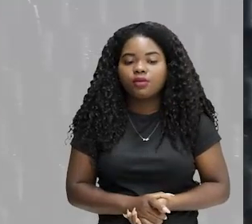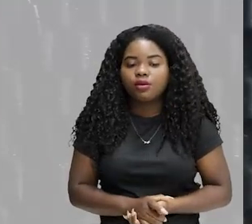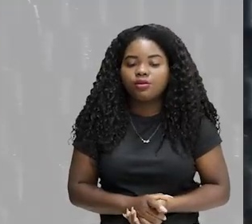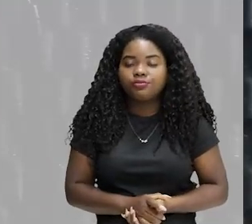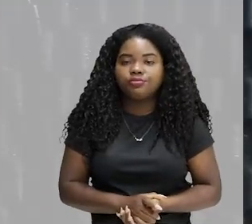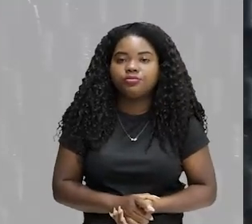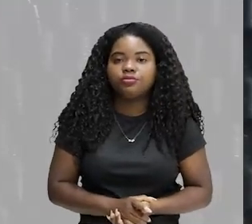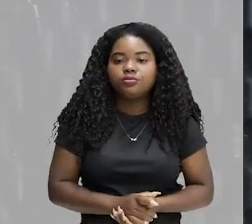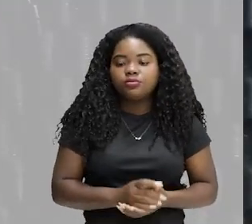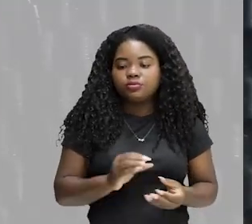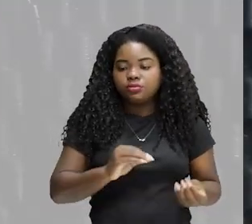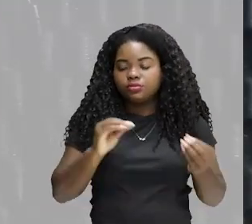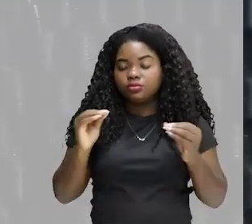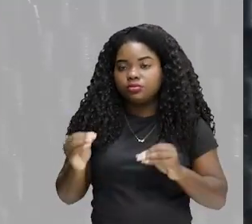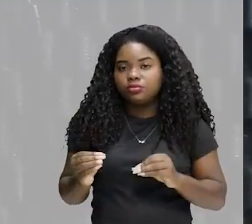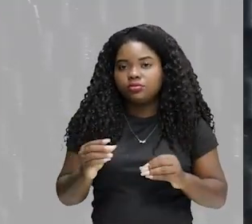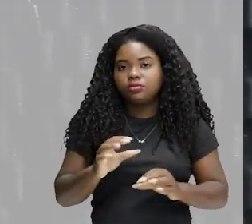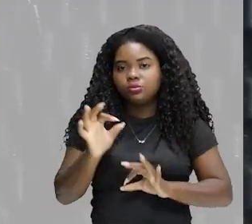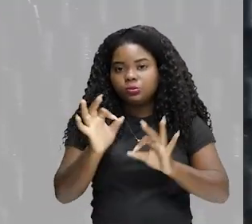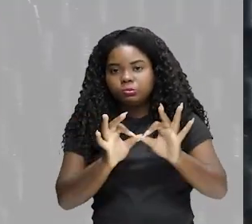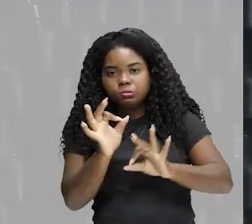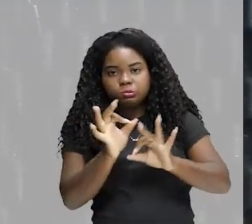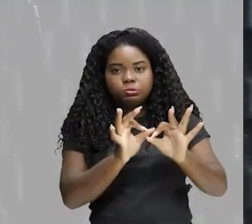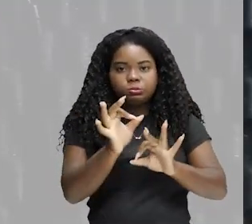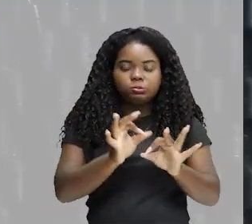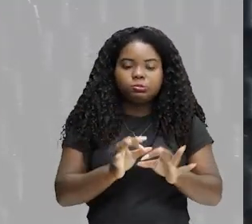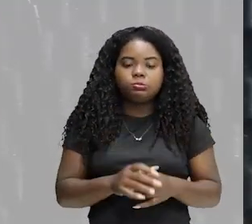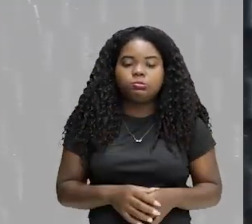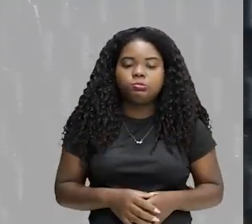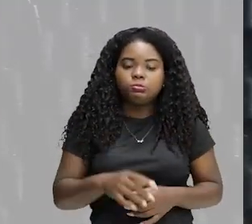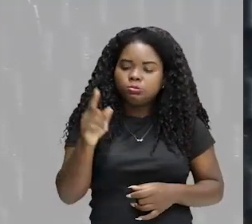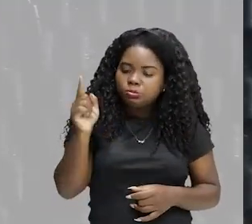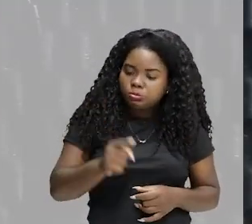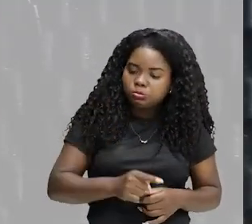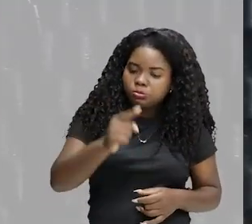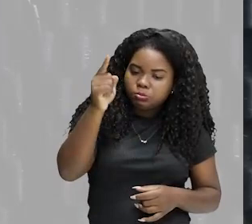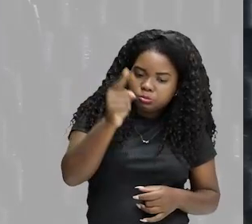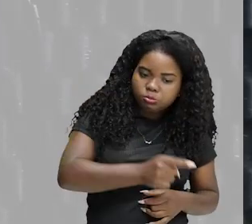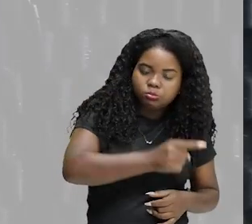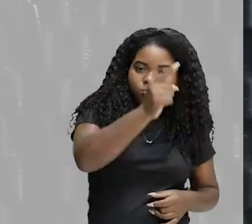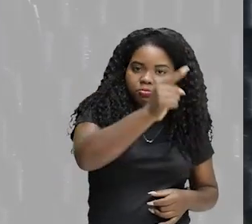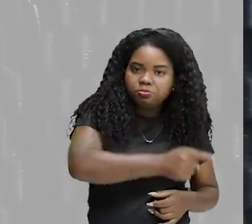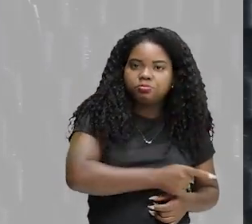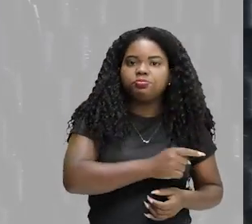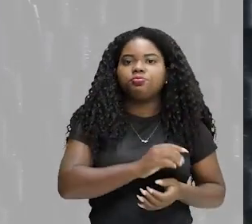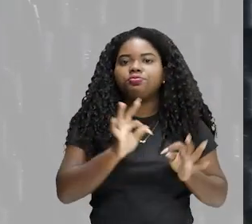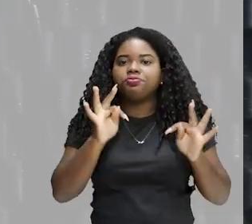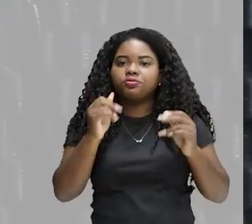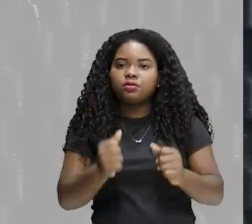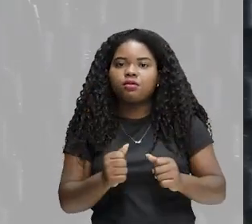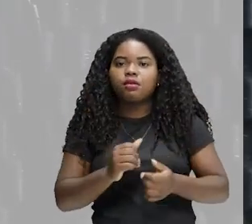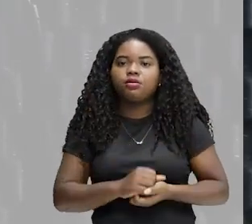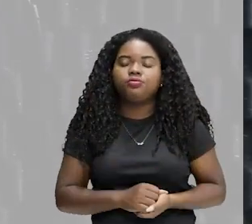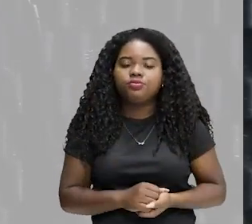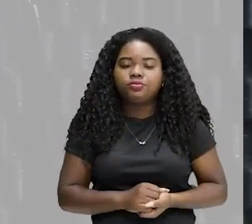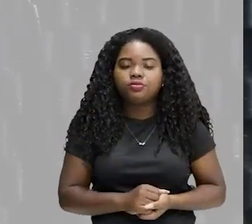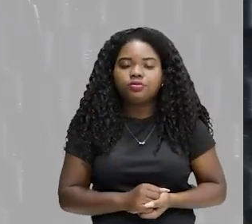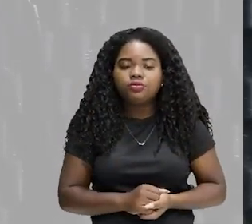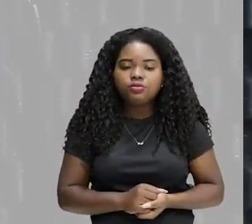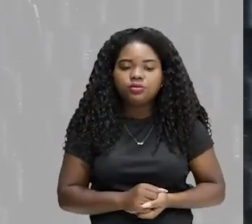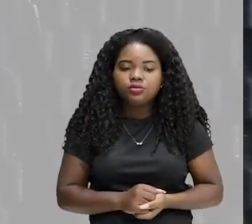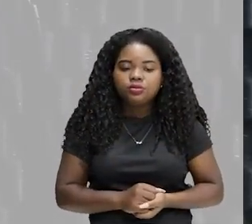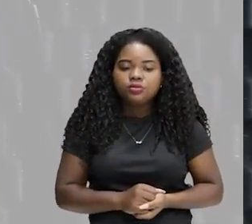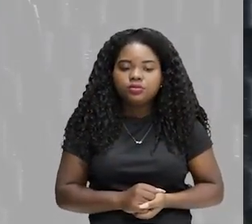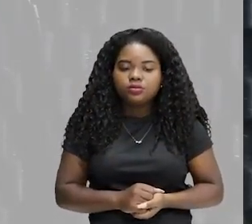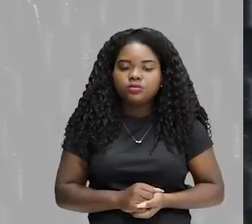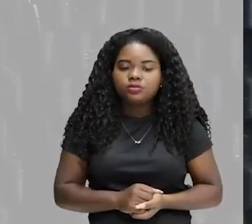vai reescrever, fazer o ajuste para que você elimine as informações que não estão necessárias no enunciado, né, para que